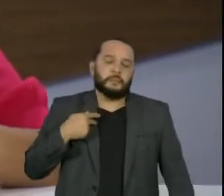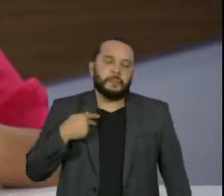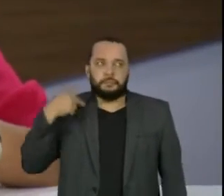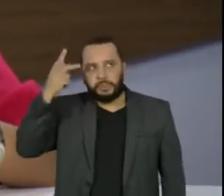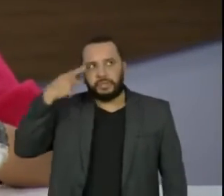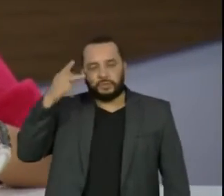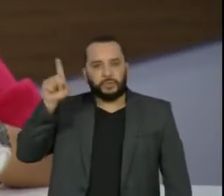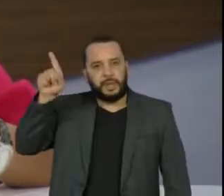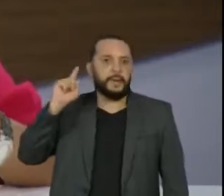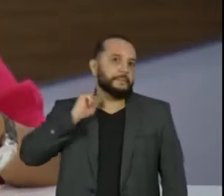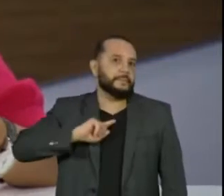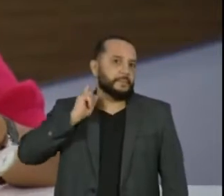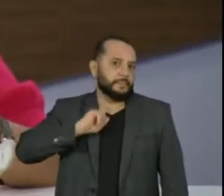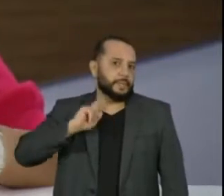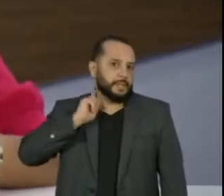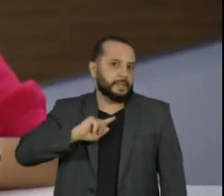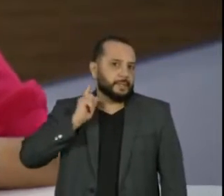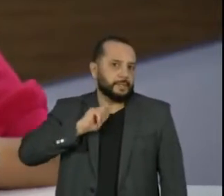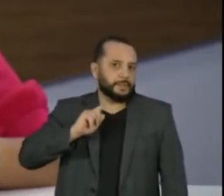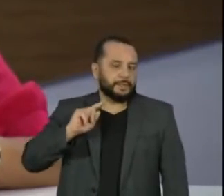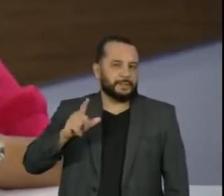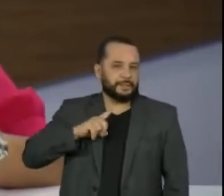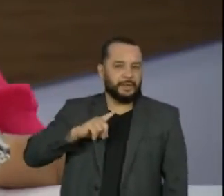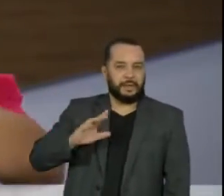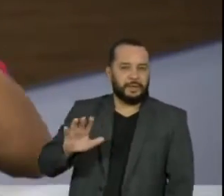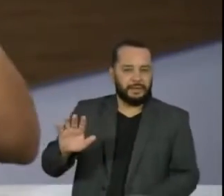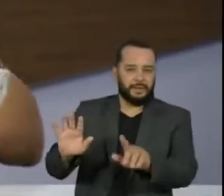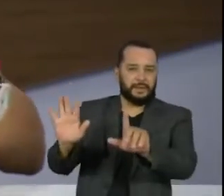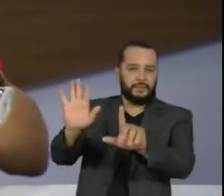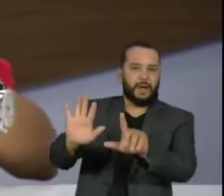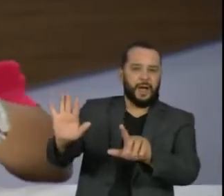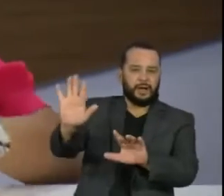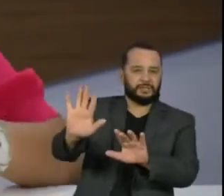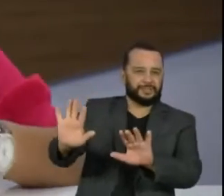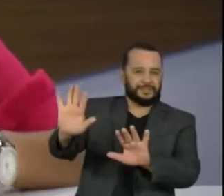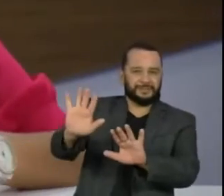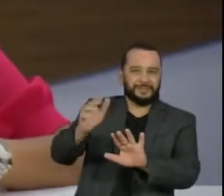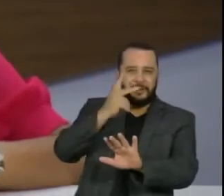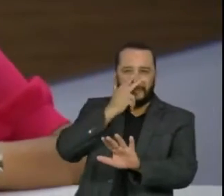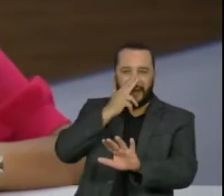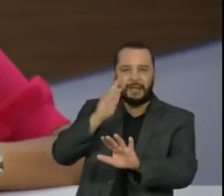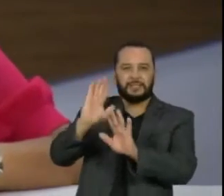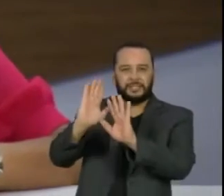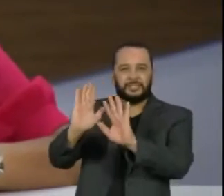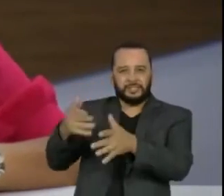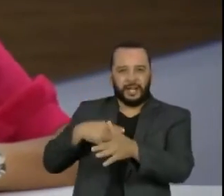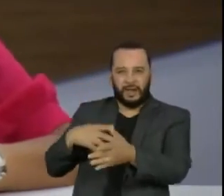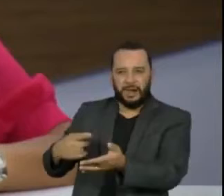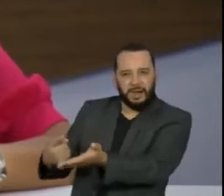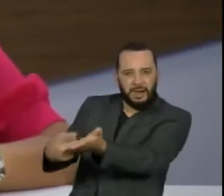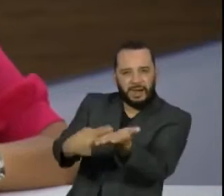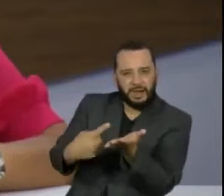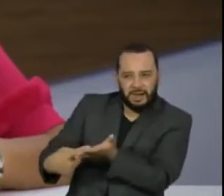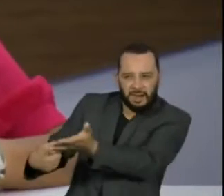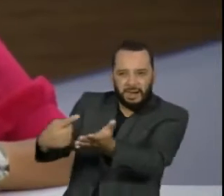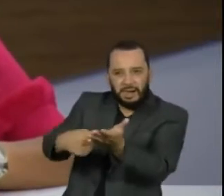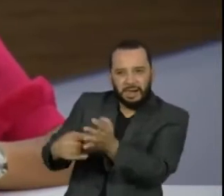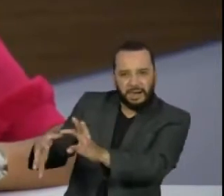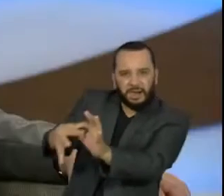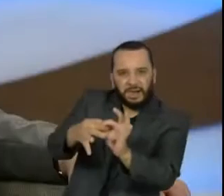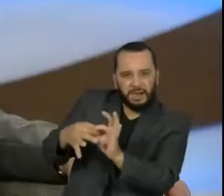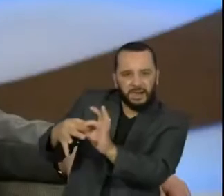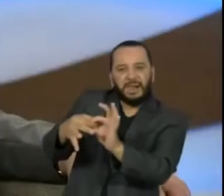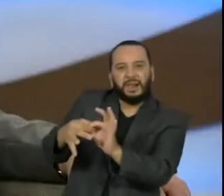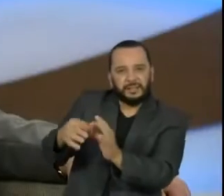tem uma imagem de ser o político da coalizão e do consenso, né? Quando o senhor